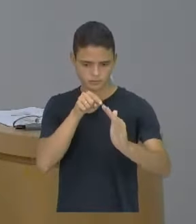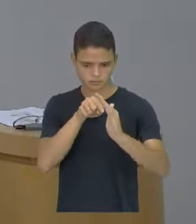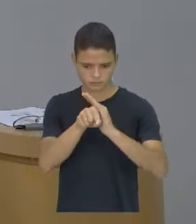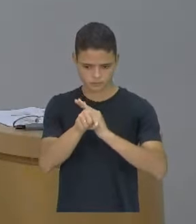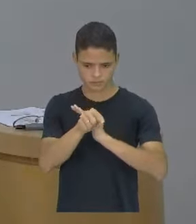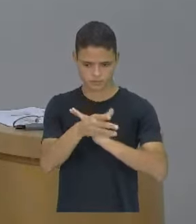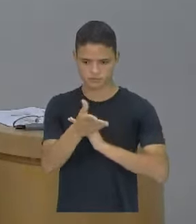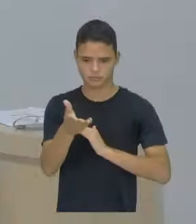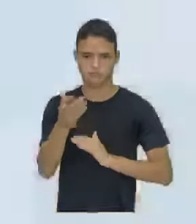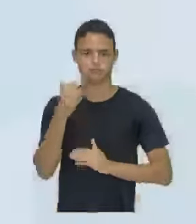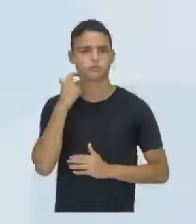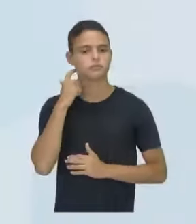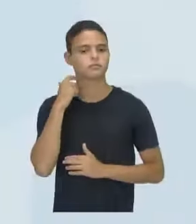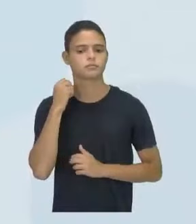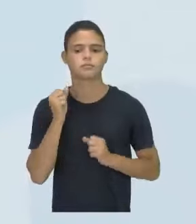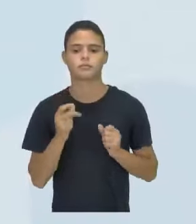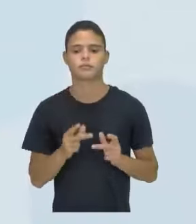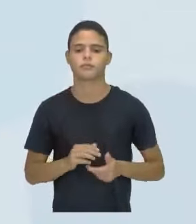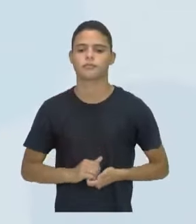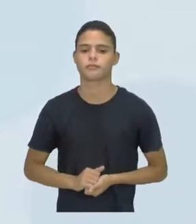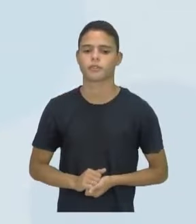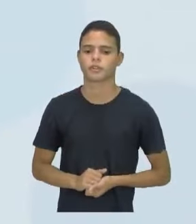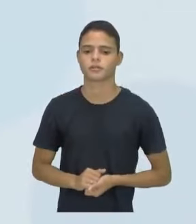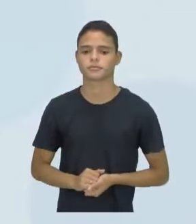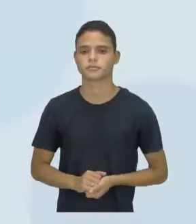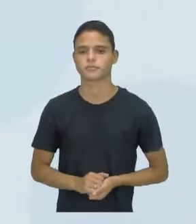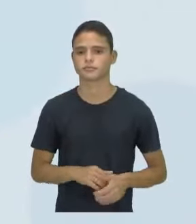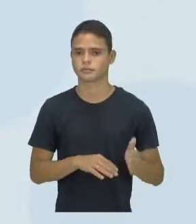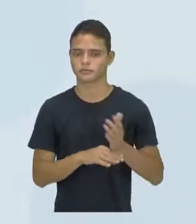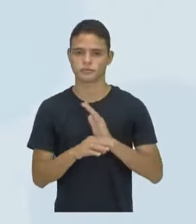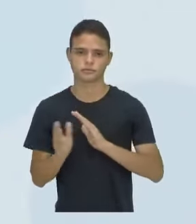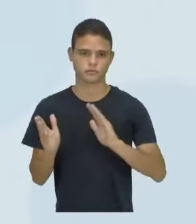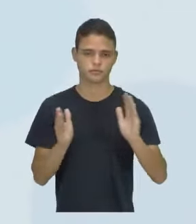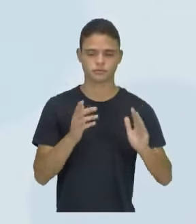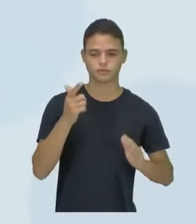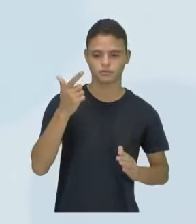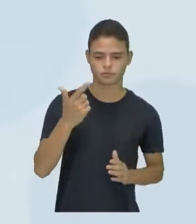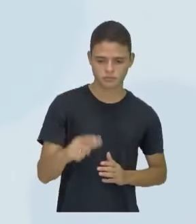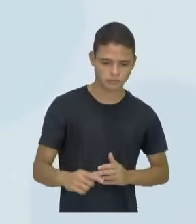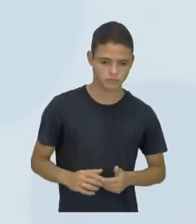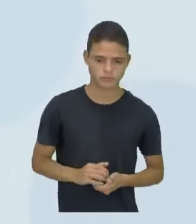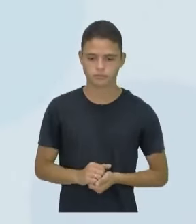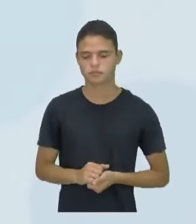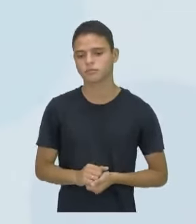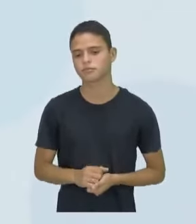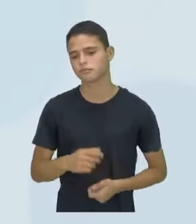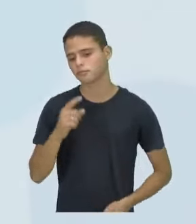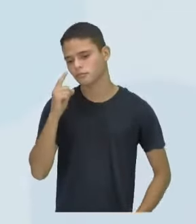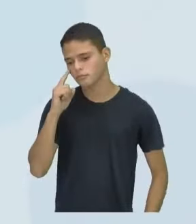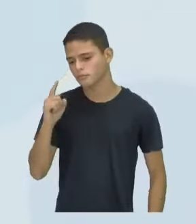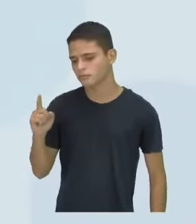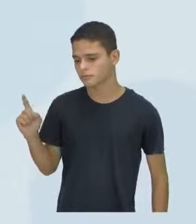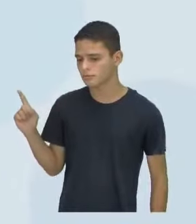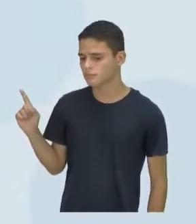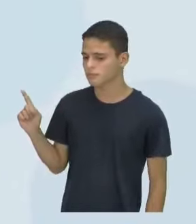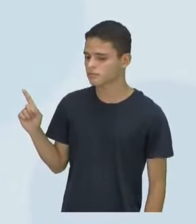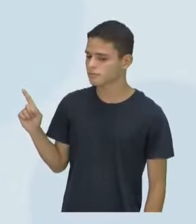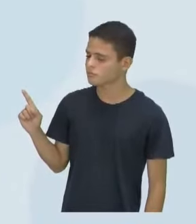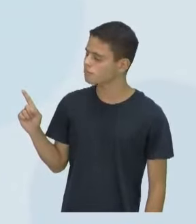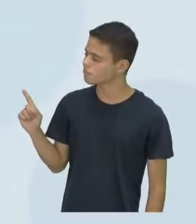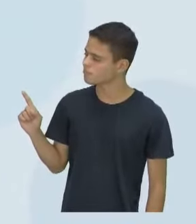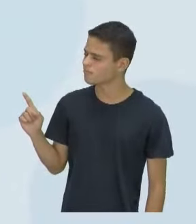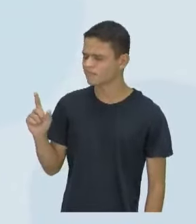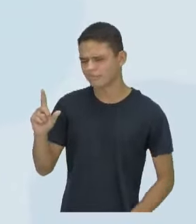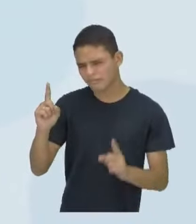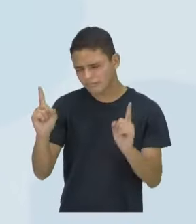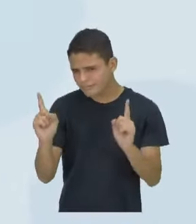tela, ok? E eu vou passar o vídeo novamente para vocês, o vídeo vai ficar rodando nesse quadradinho preto aí. Eu sei que está pequenininho, mas